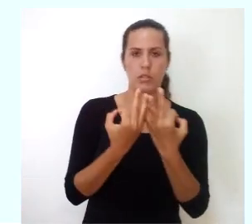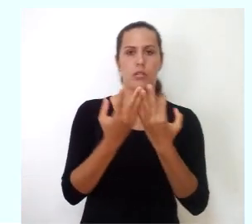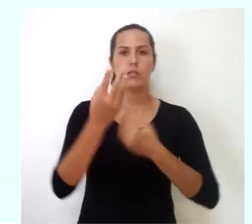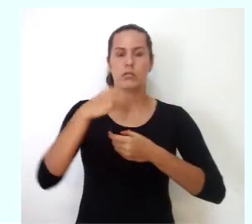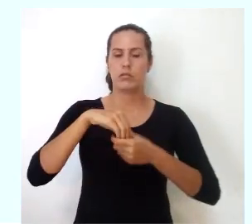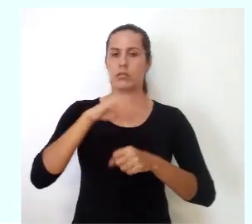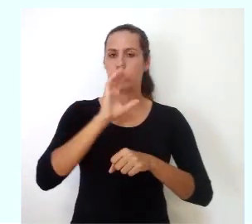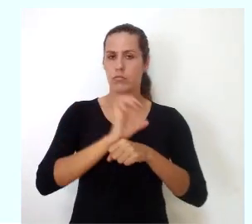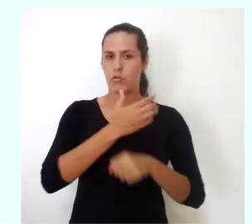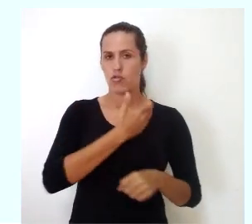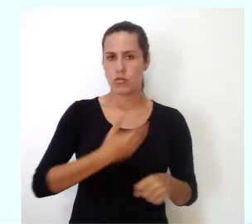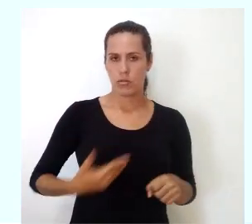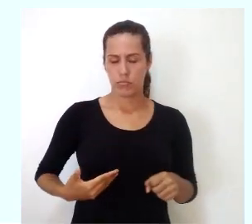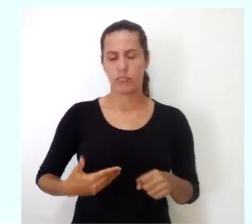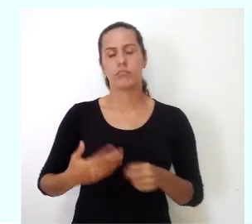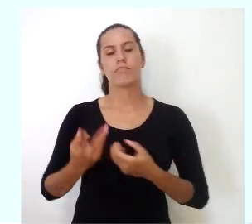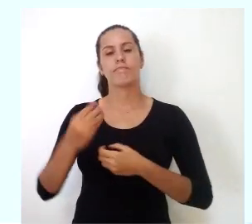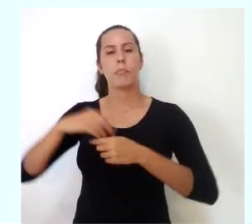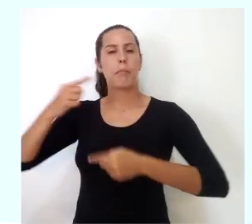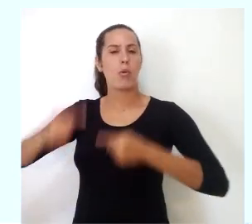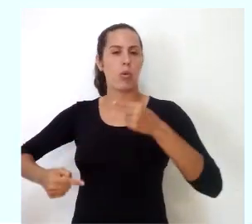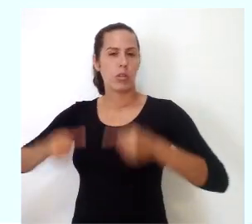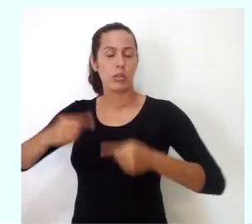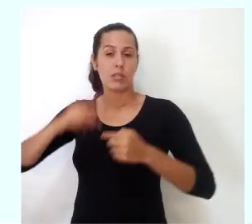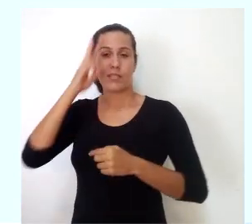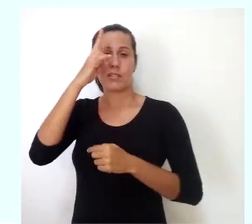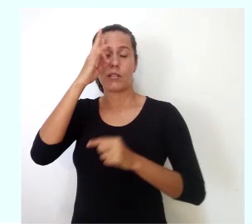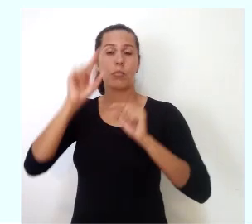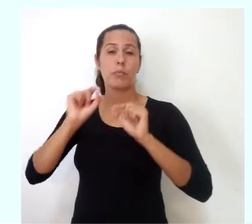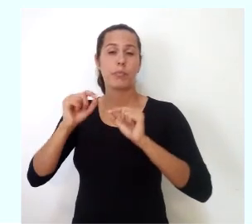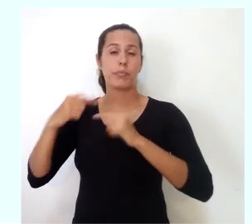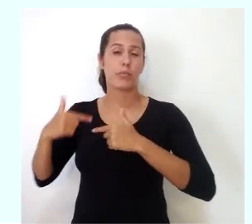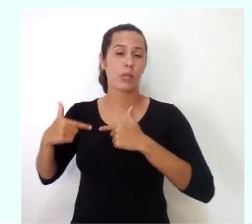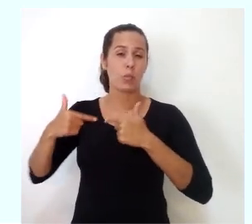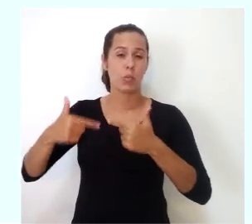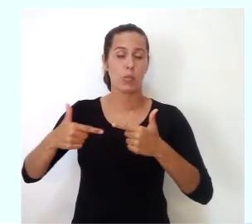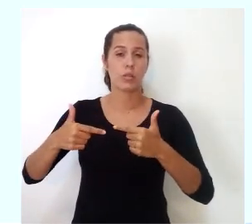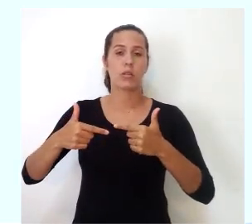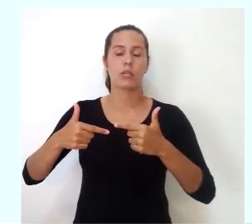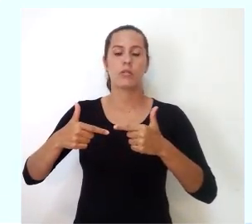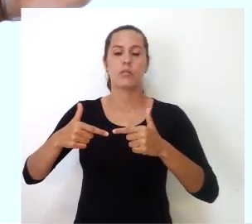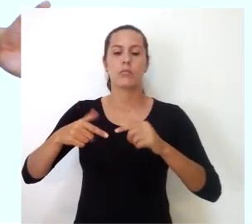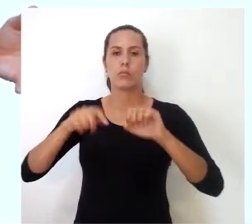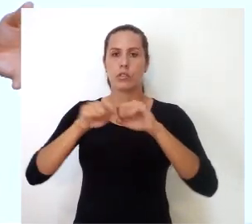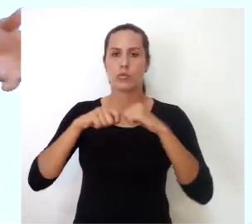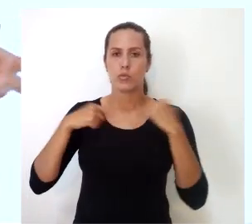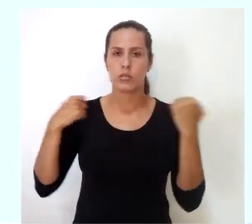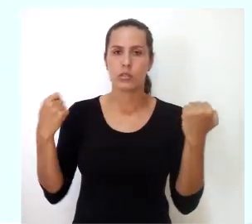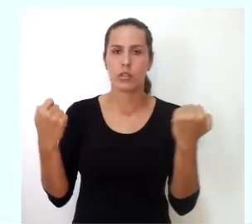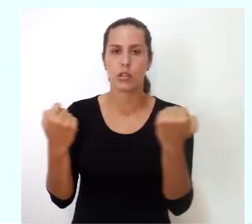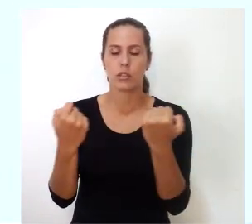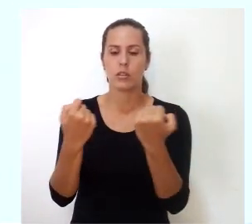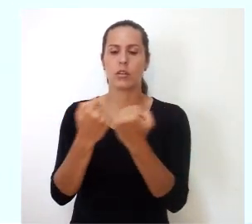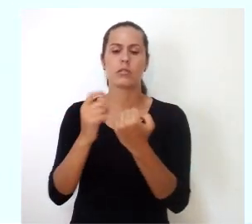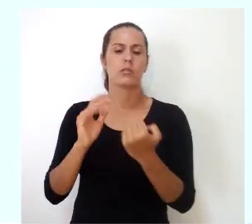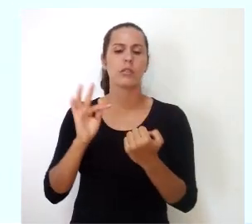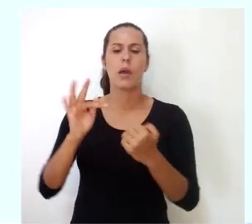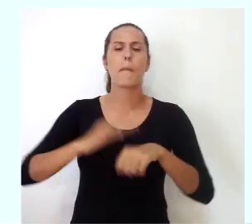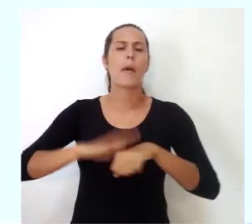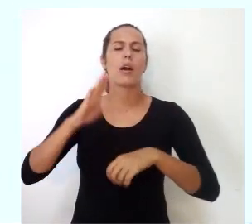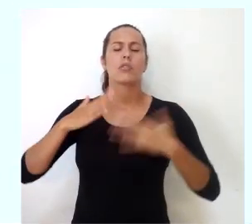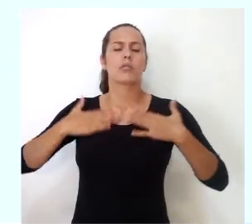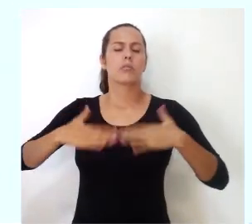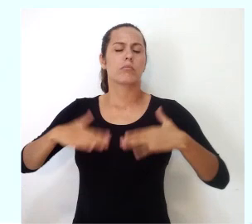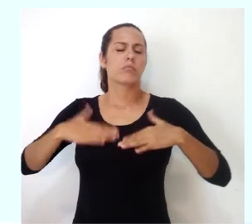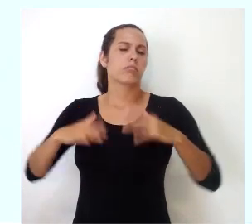política. Lembrar mais uma vez que é uma luta por uma sociedade mais pacífica. Claro que luta aí no sentido de que